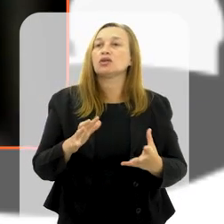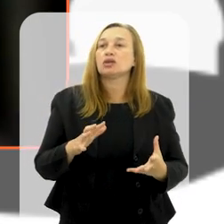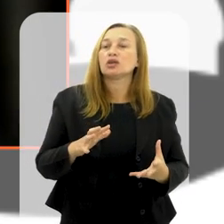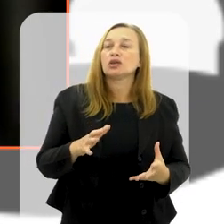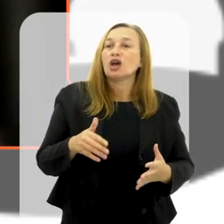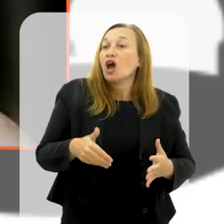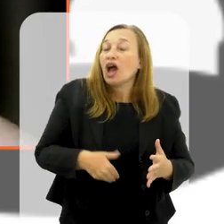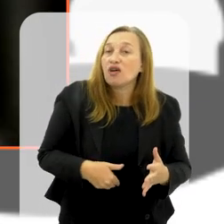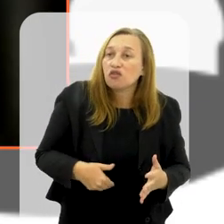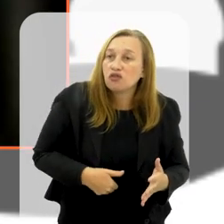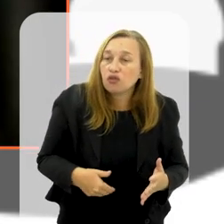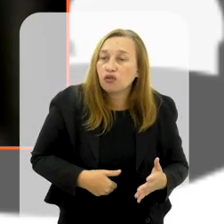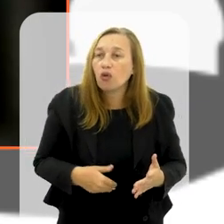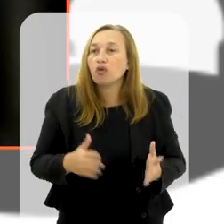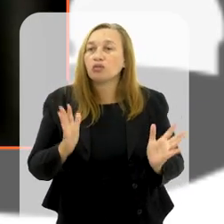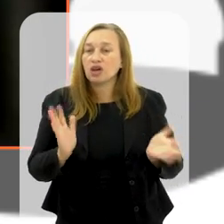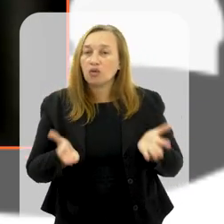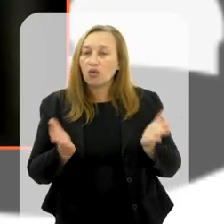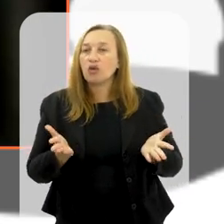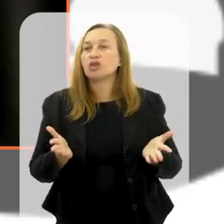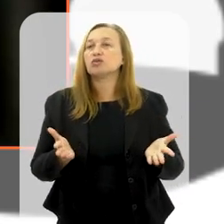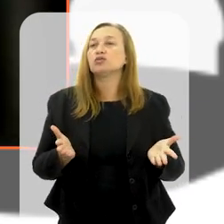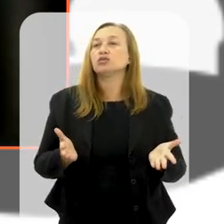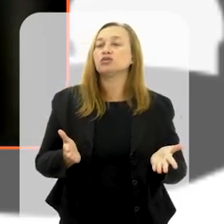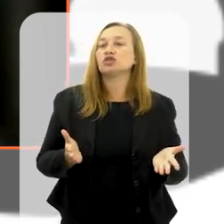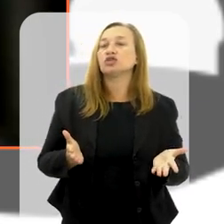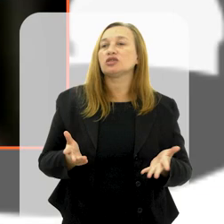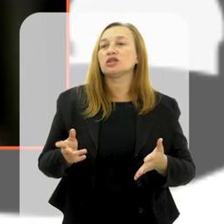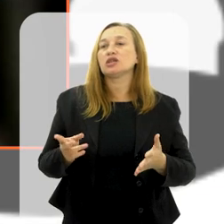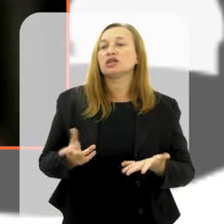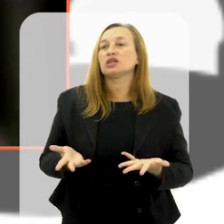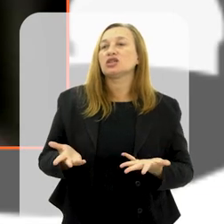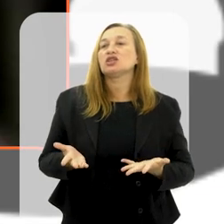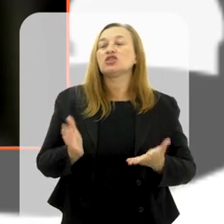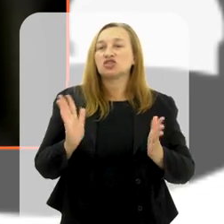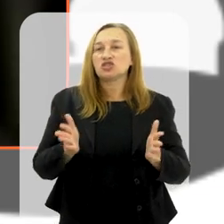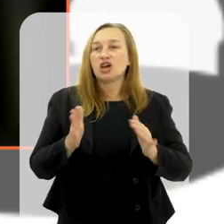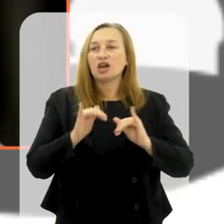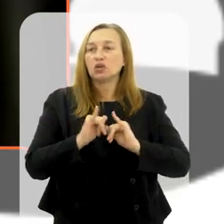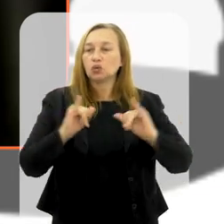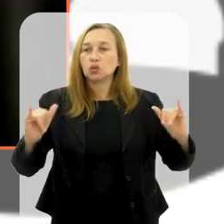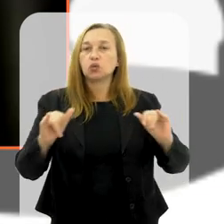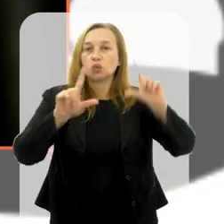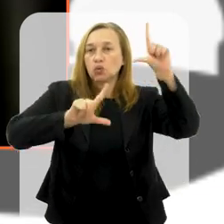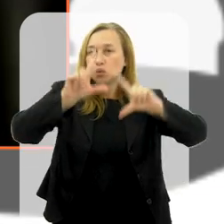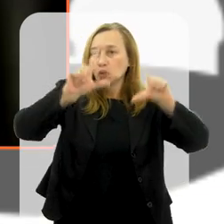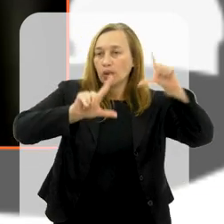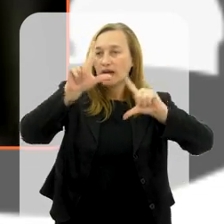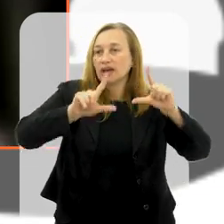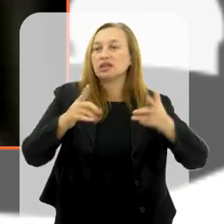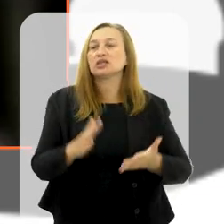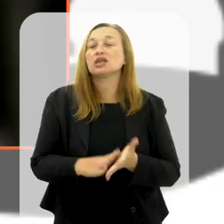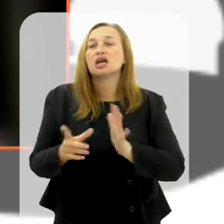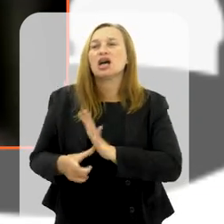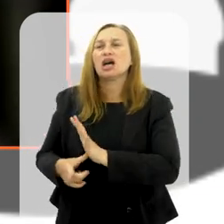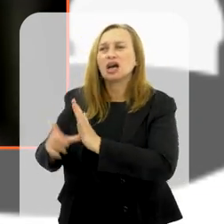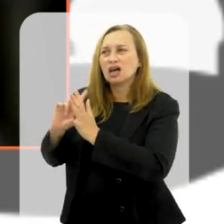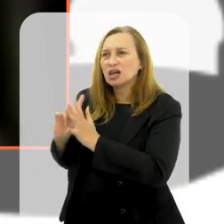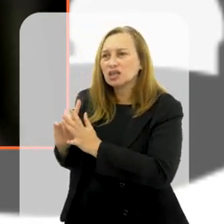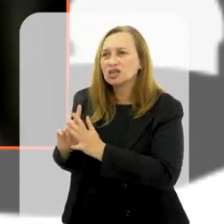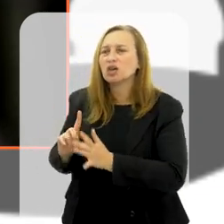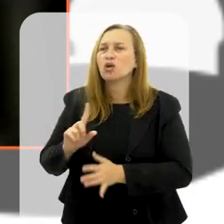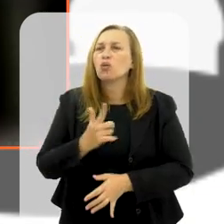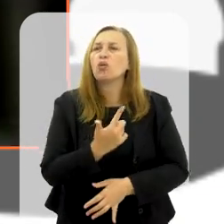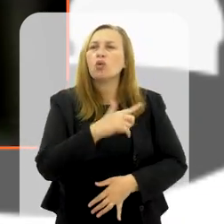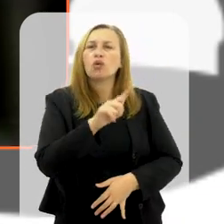contra a Fome, que está sendo lançada agora, hoje mesmo saiu na mídia, nos jornais, anteriormente, em